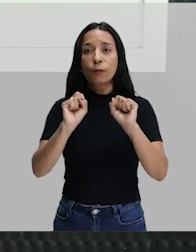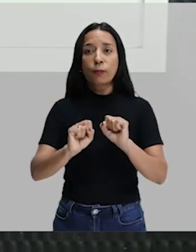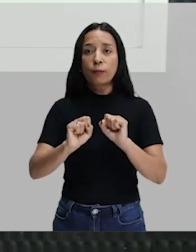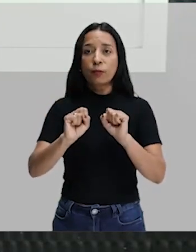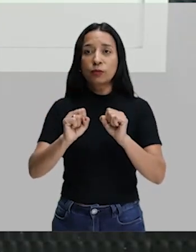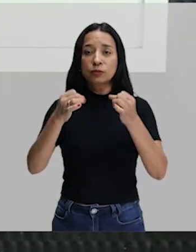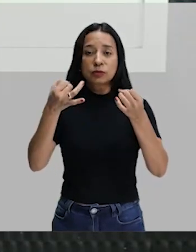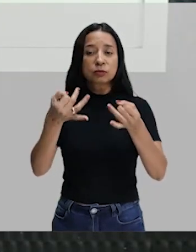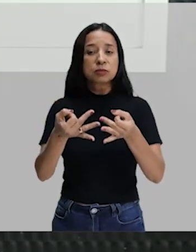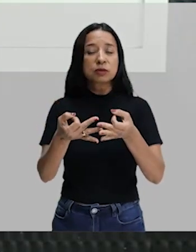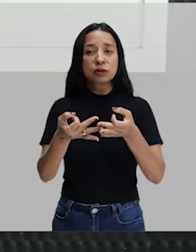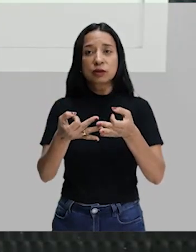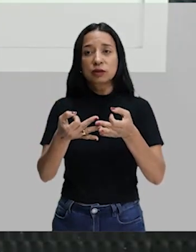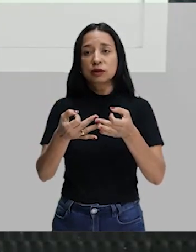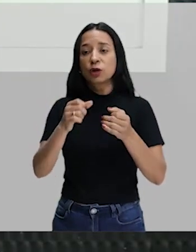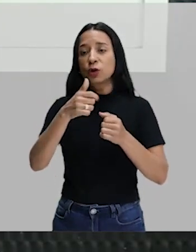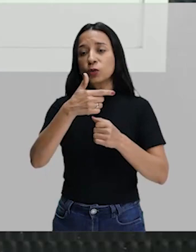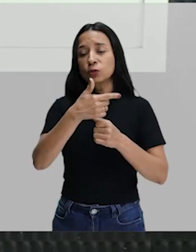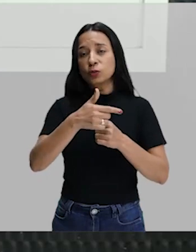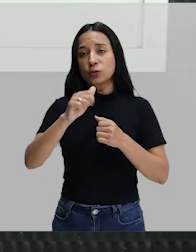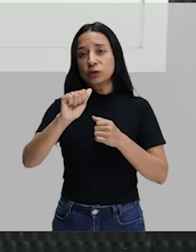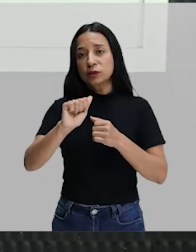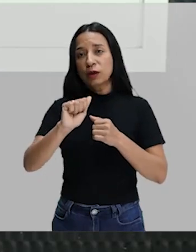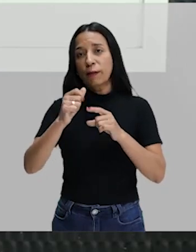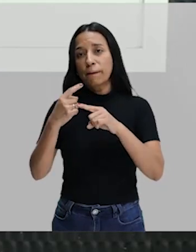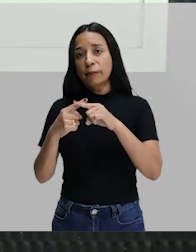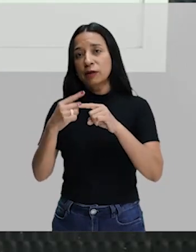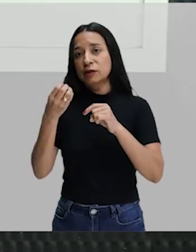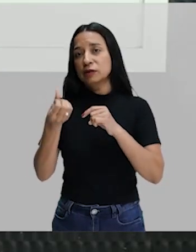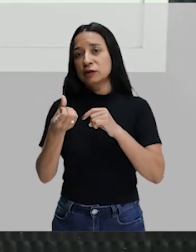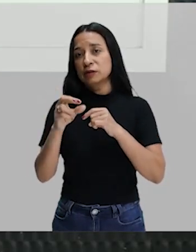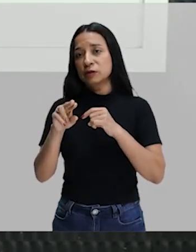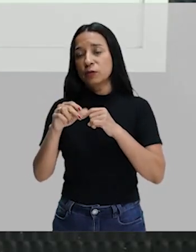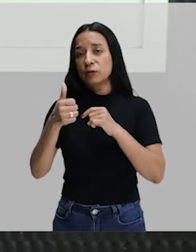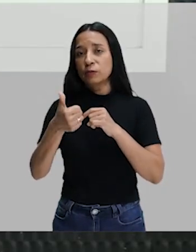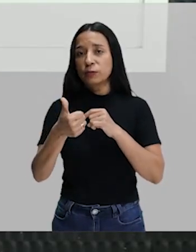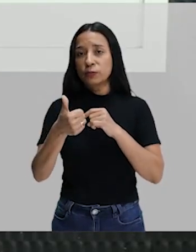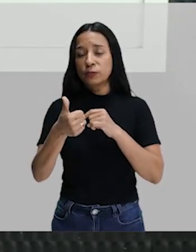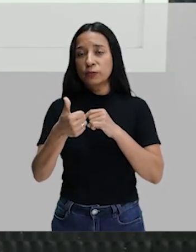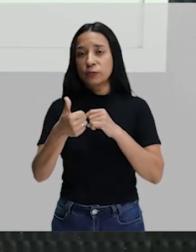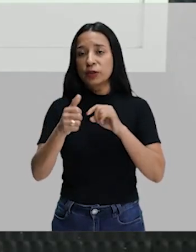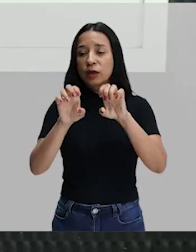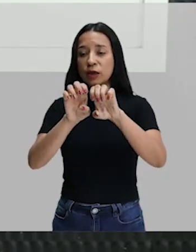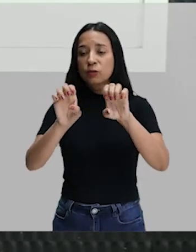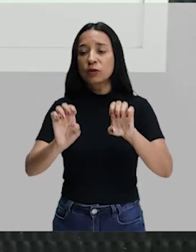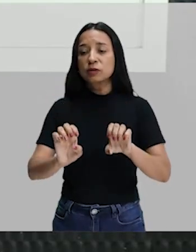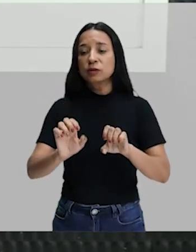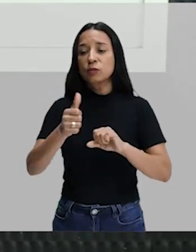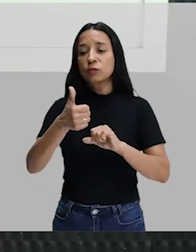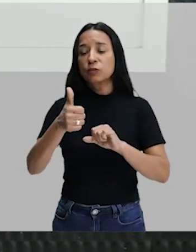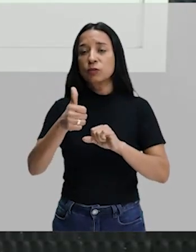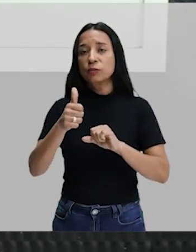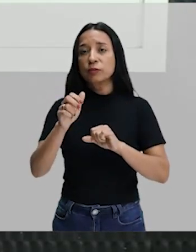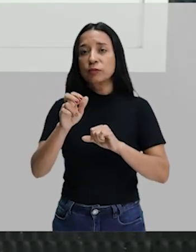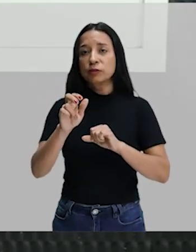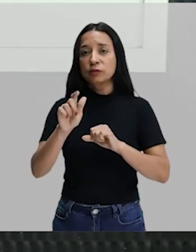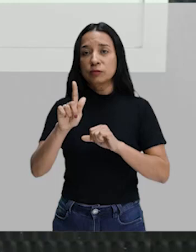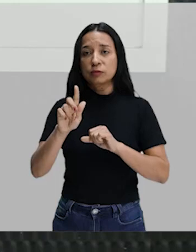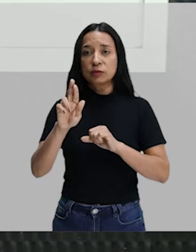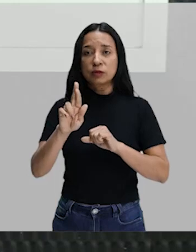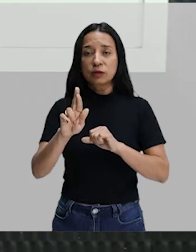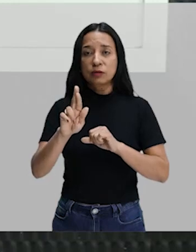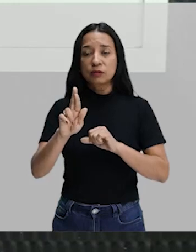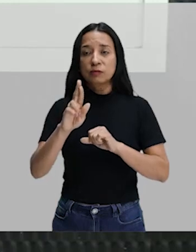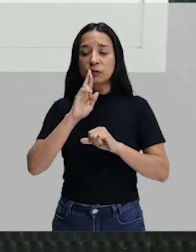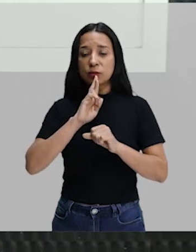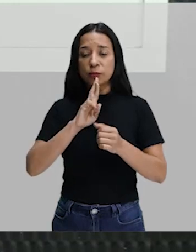que 2a mais 6 é igual a 1. Então, virou uma equaçãozinha aqui do primeiro grau que a gente vai resolver. Ó. Então, 2a